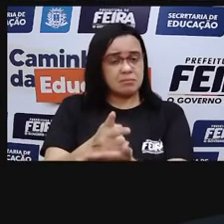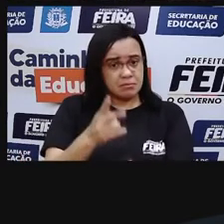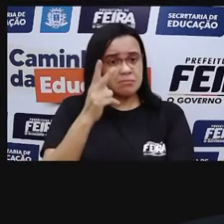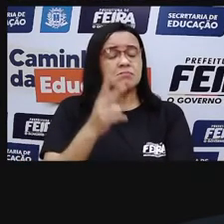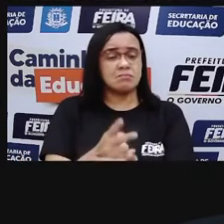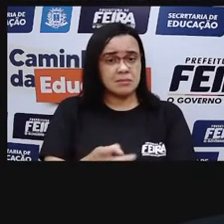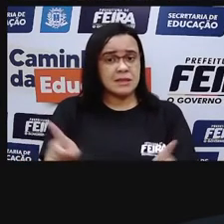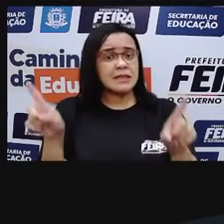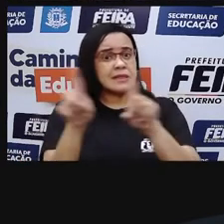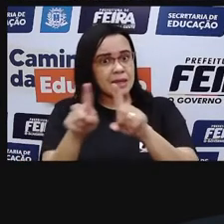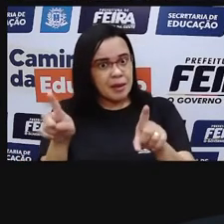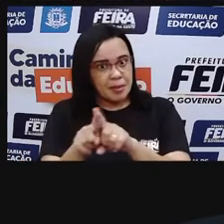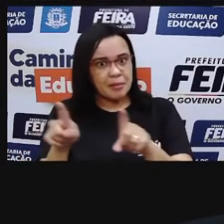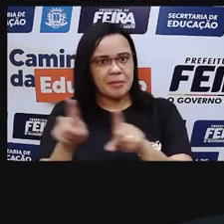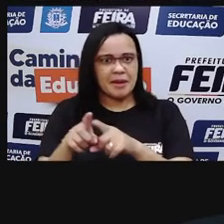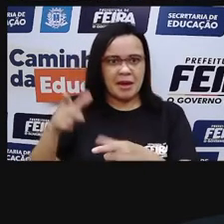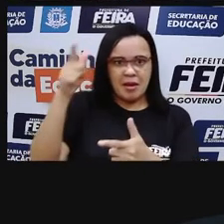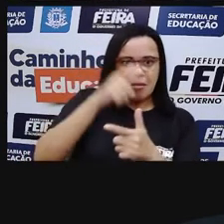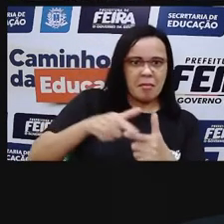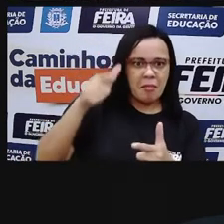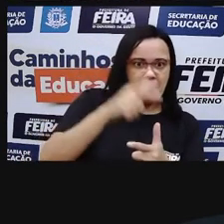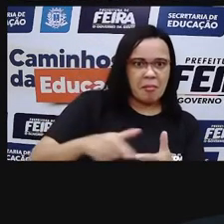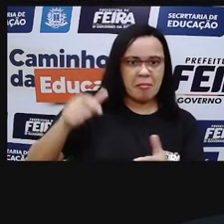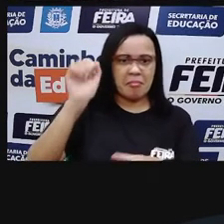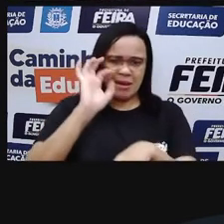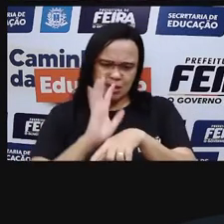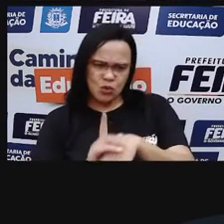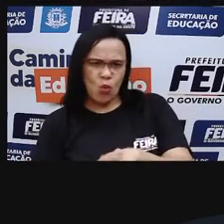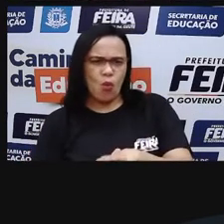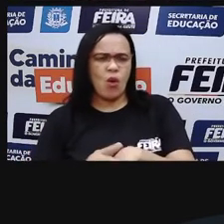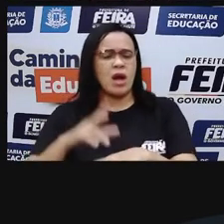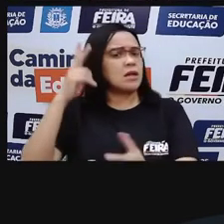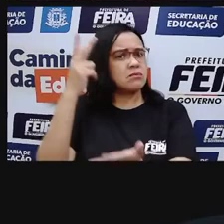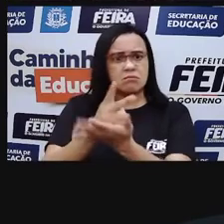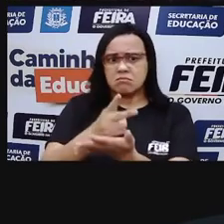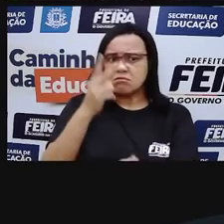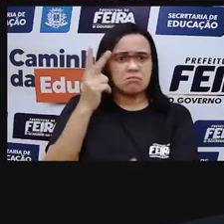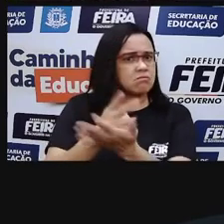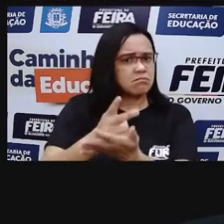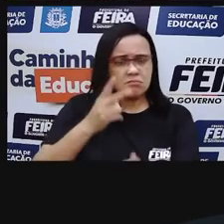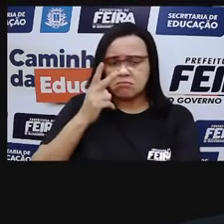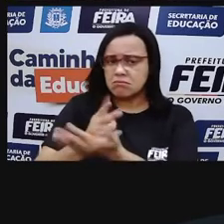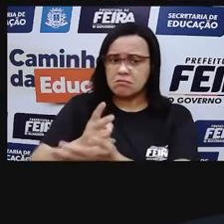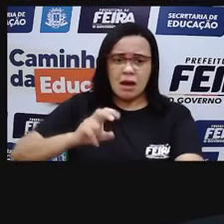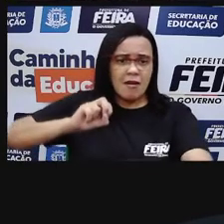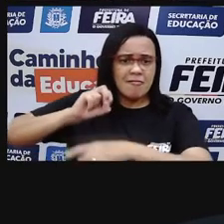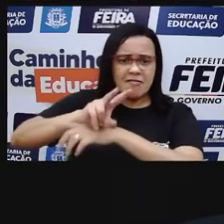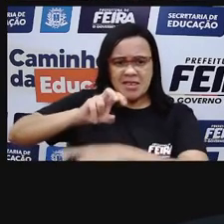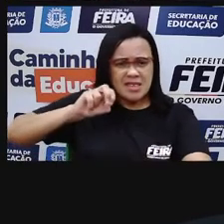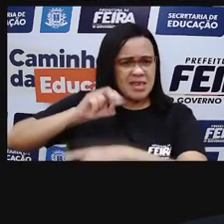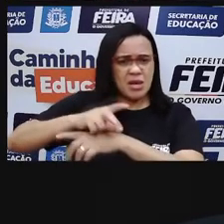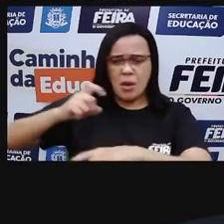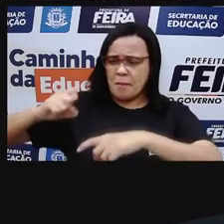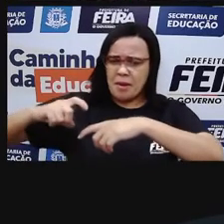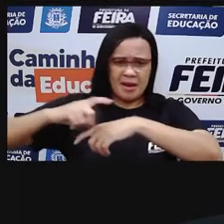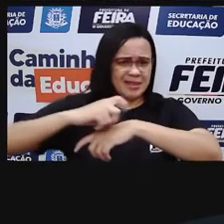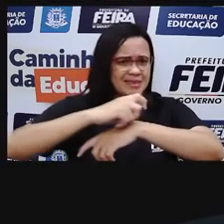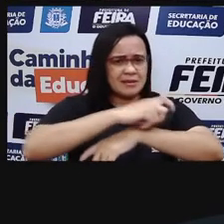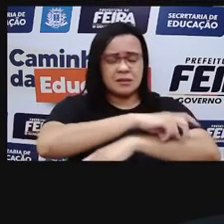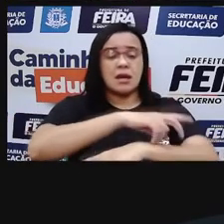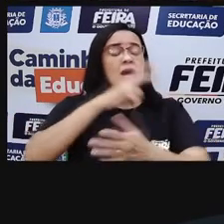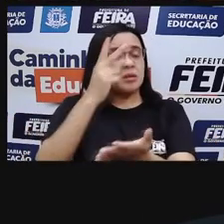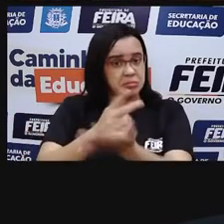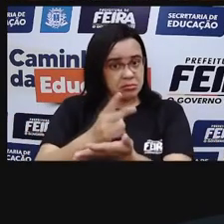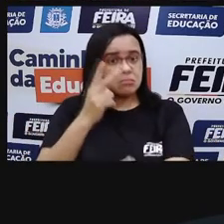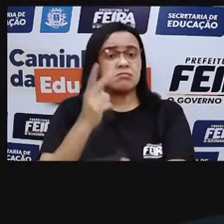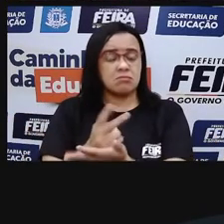nós temos invasão em nosso corpo de bactérias, de vírus, de fungos. Mas por que não é toda hora que a gente fica doente?